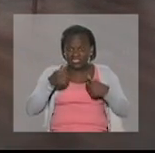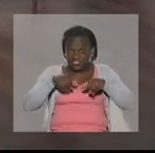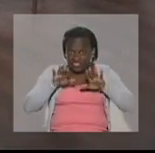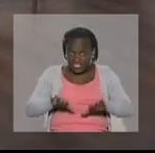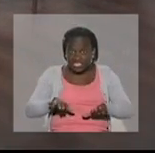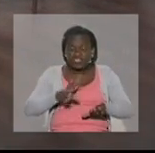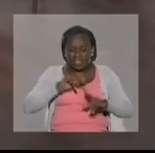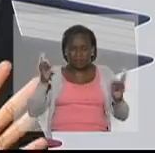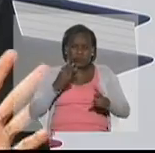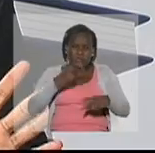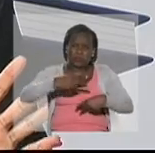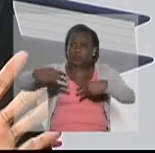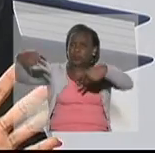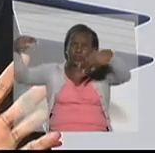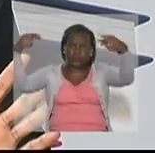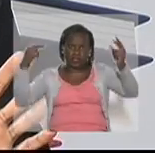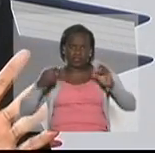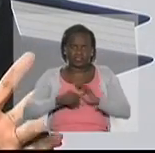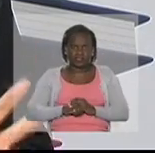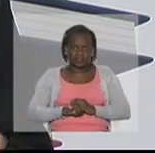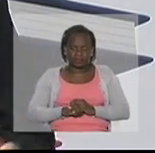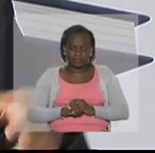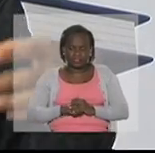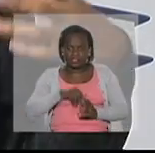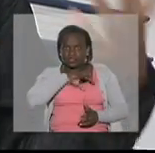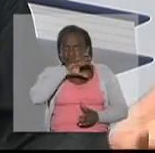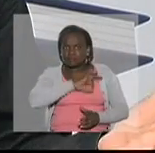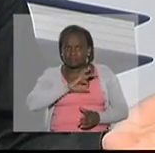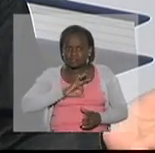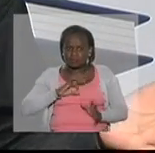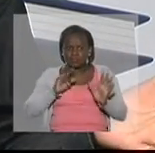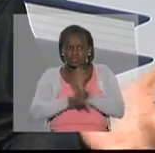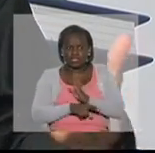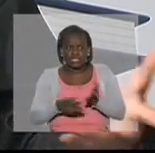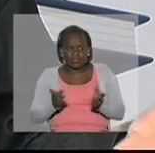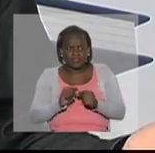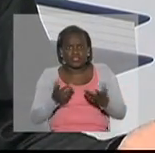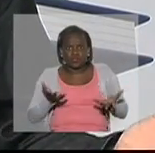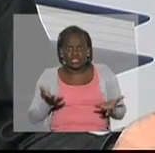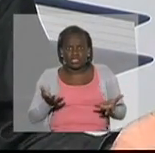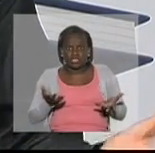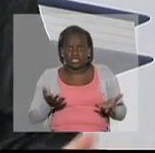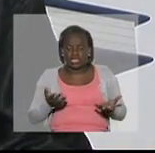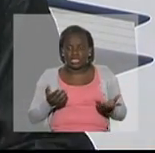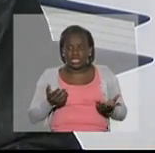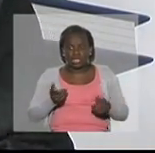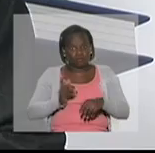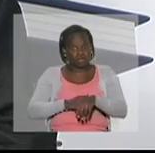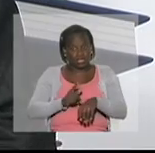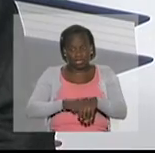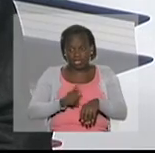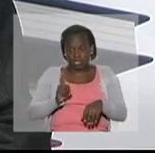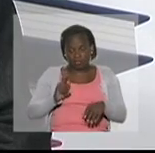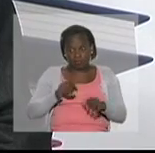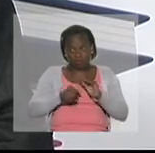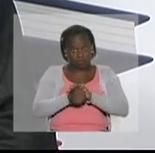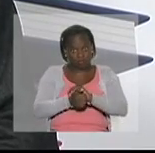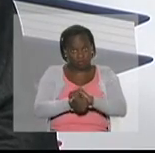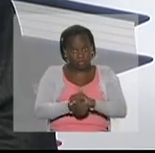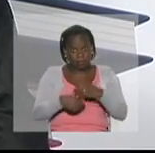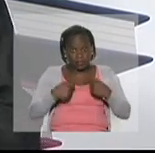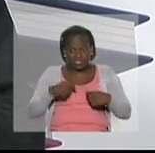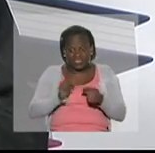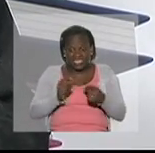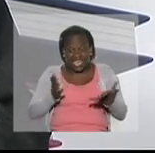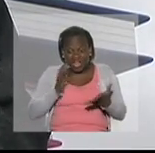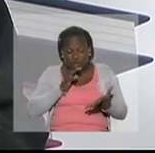E se a gente ficar aqui, a gente vai ser arrastado por esse vento. A onça logo perguntou, e aí, o que a gente faz? Não vai dar tempo, disse o